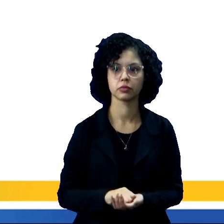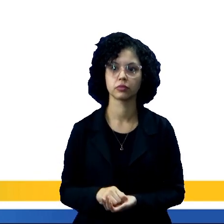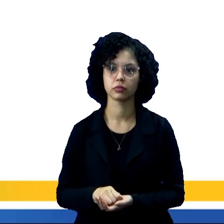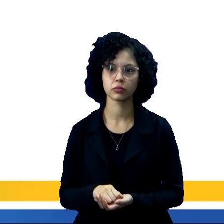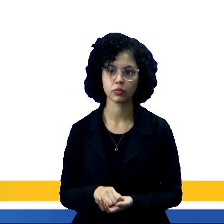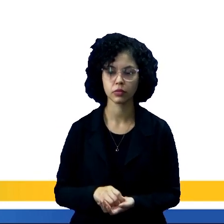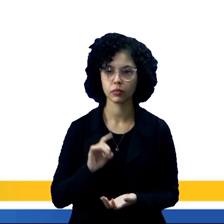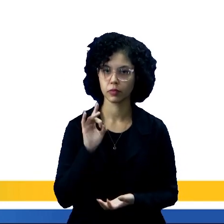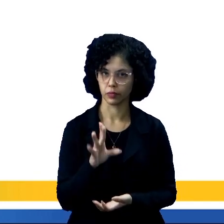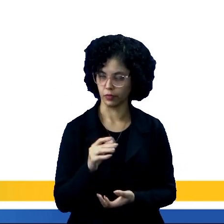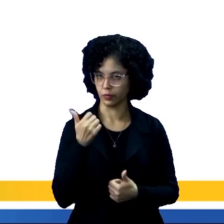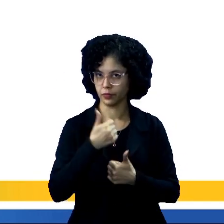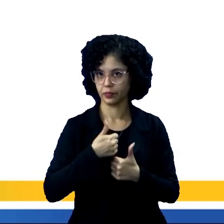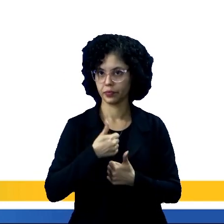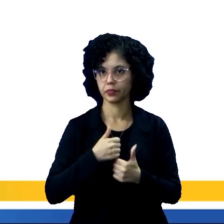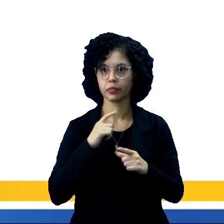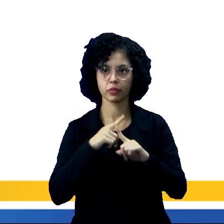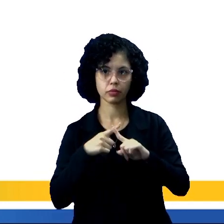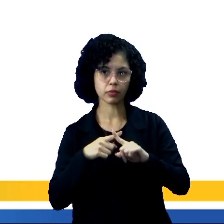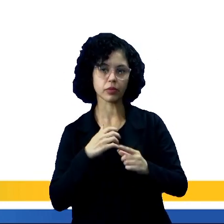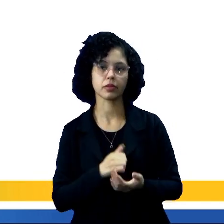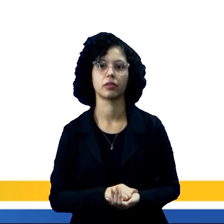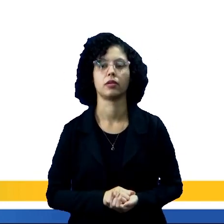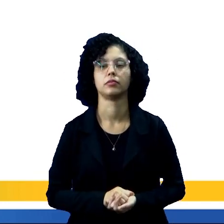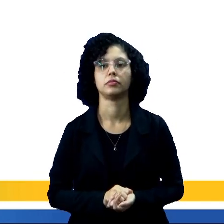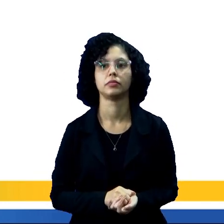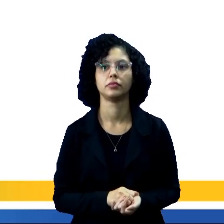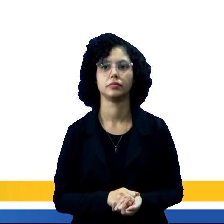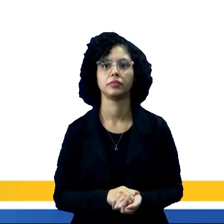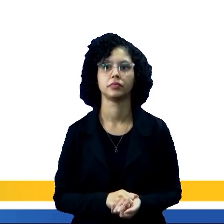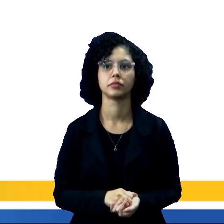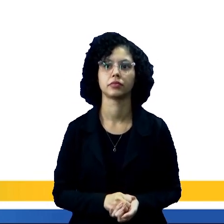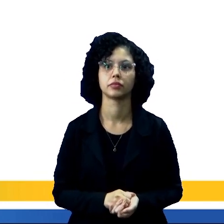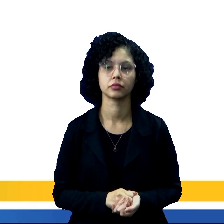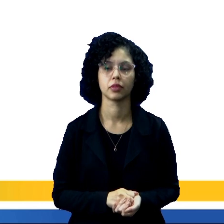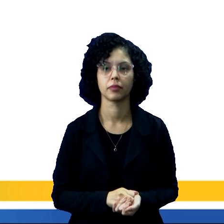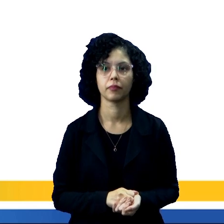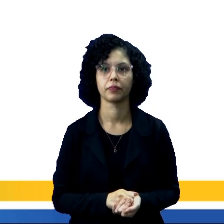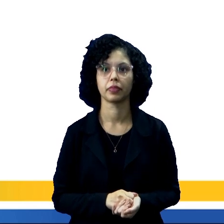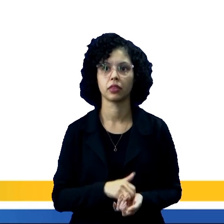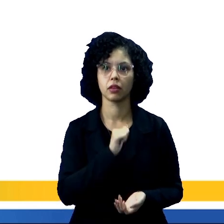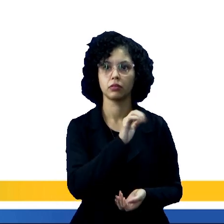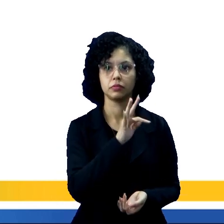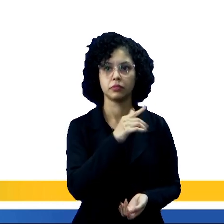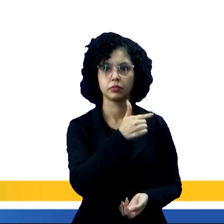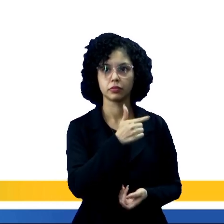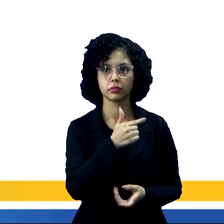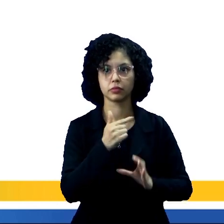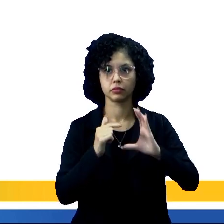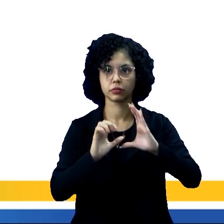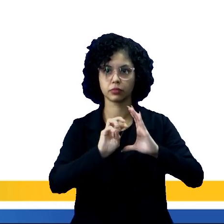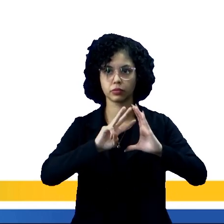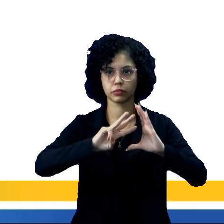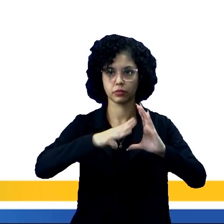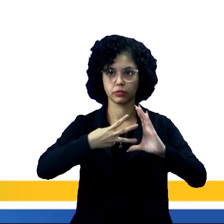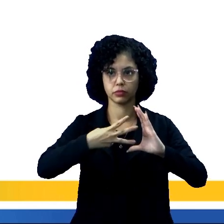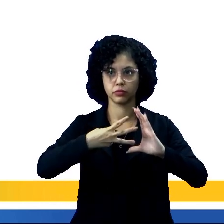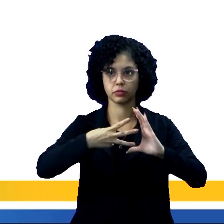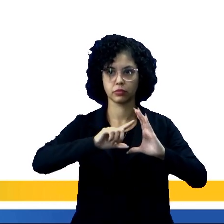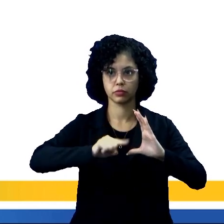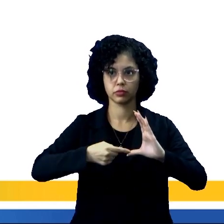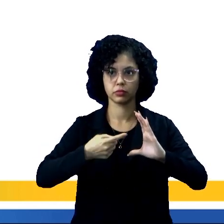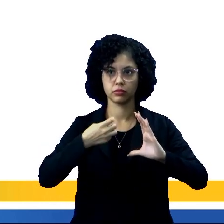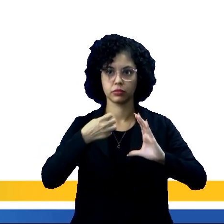é tranquilo. É só substituir e multiplicar. Então vamos lá. O AT é igual a 2 na